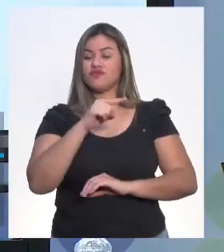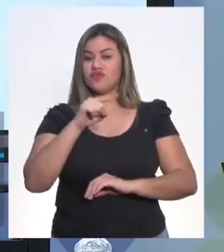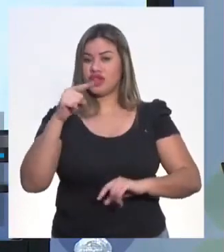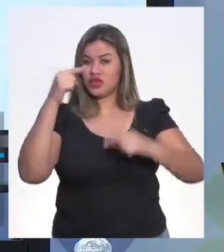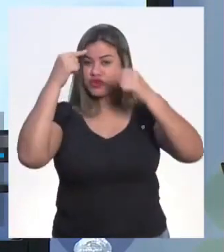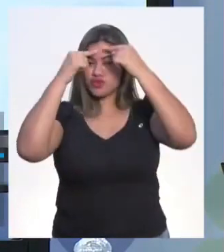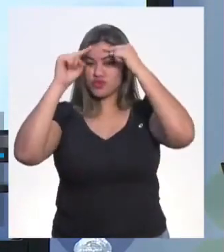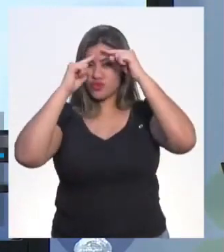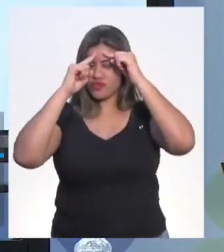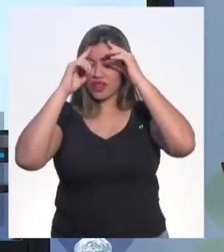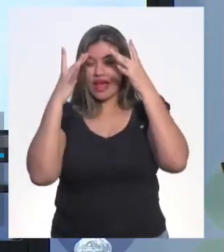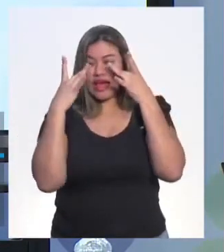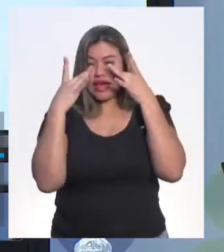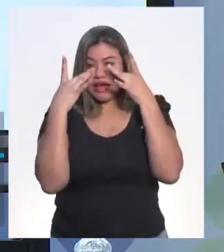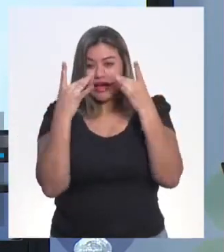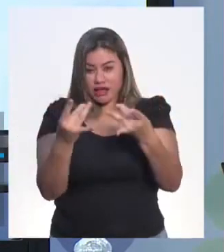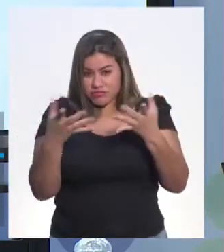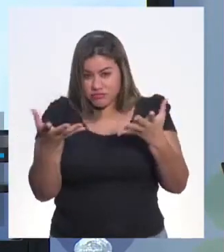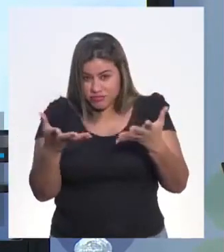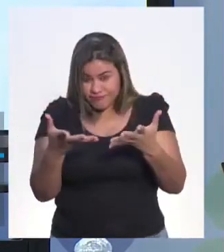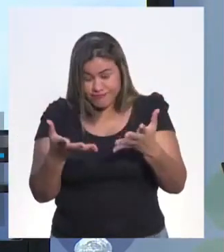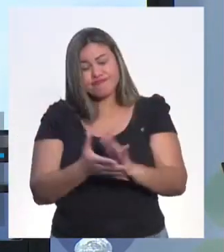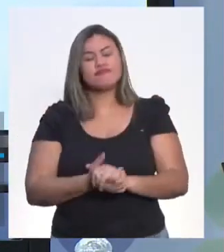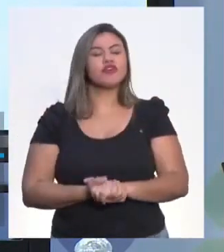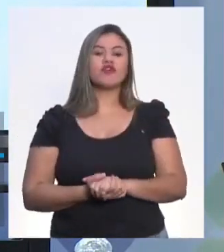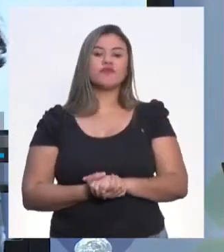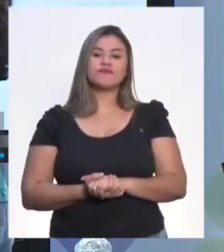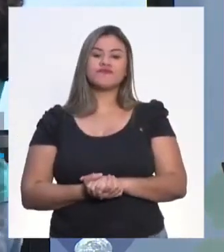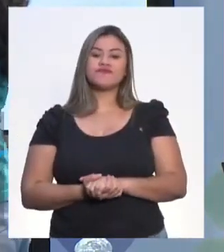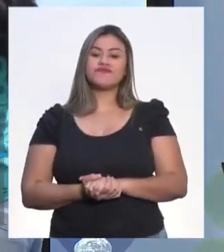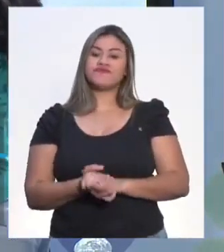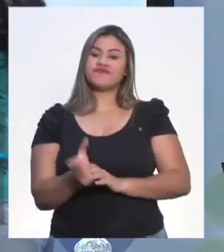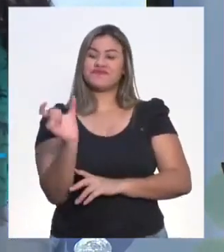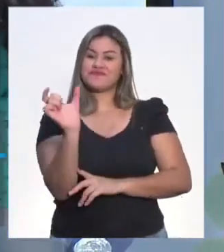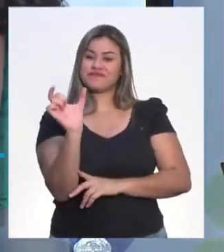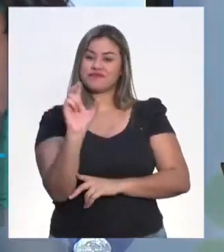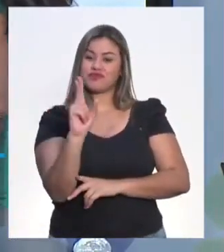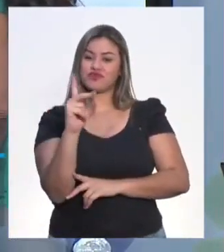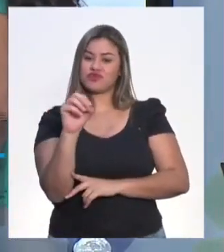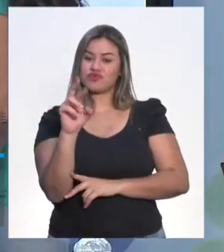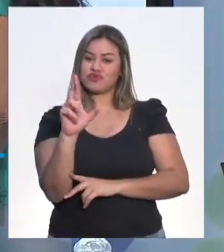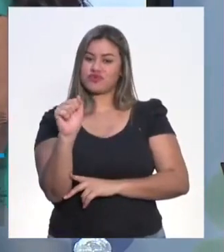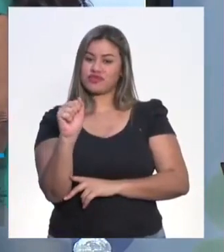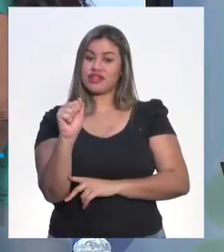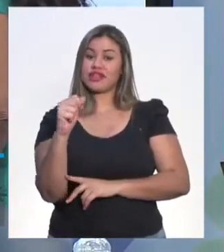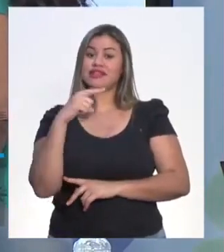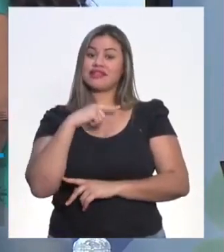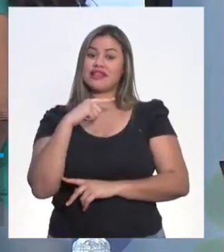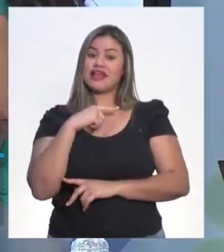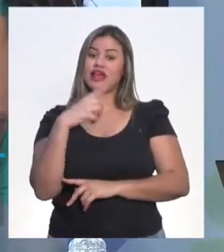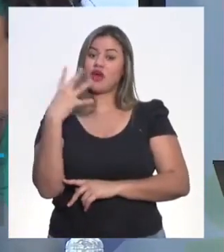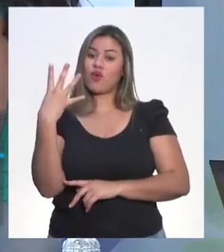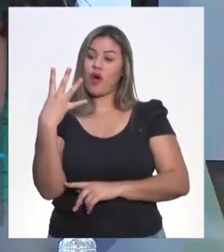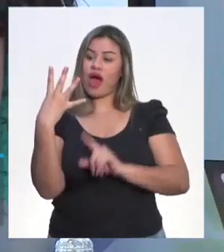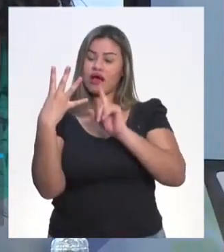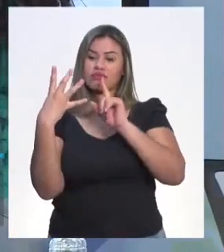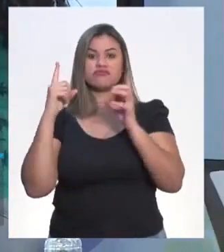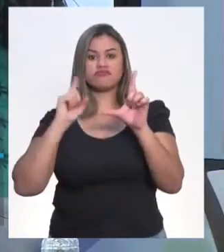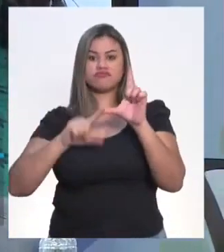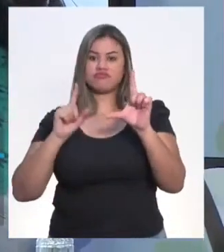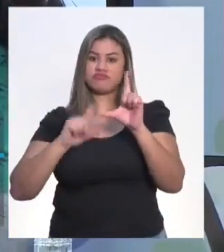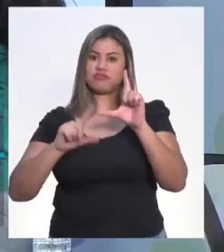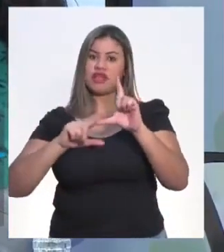dúvida, concentração aqui comigo, vem. Palavra hora. Ela tem 4